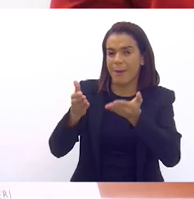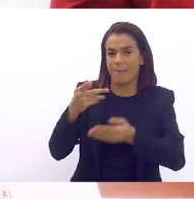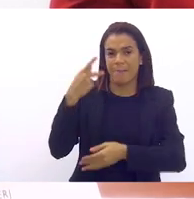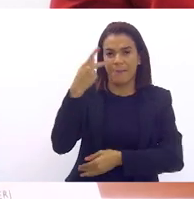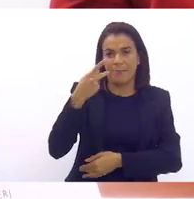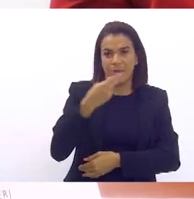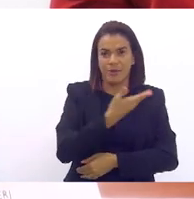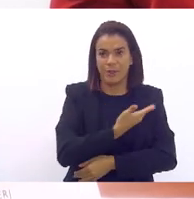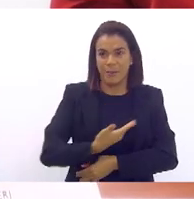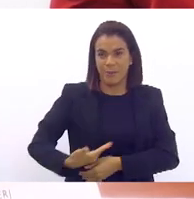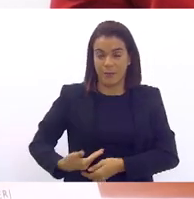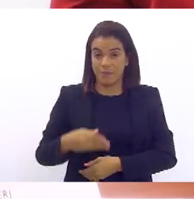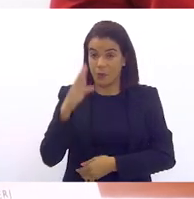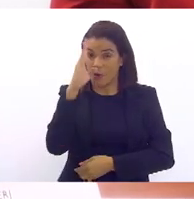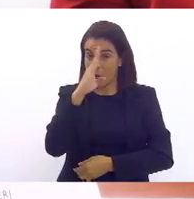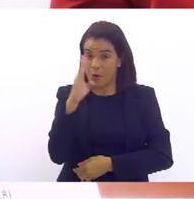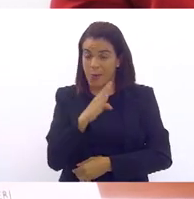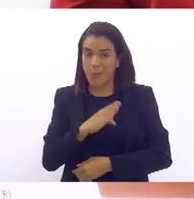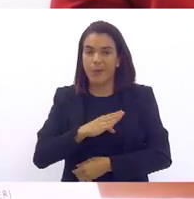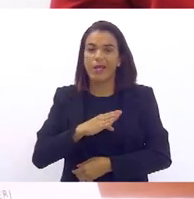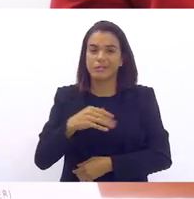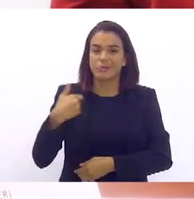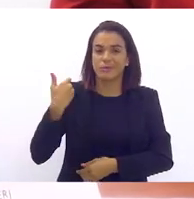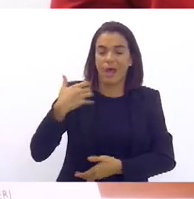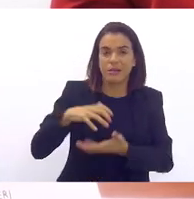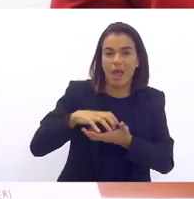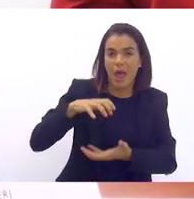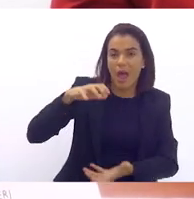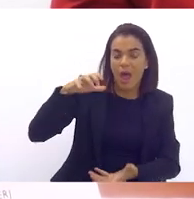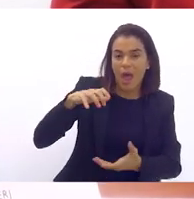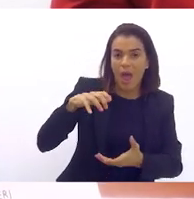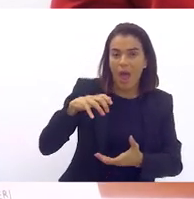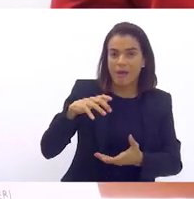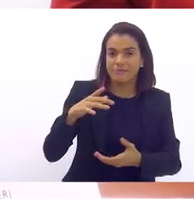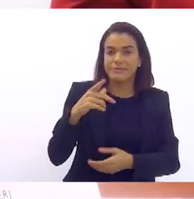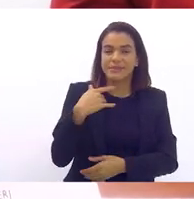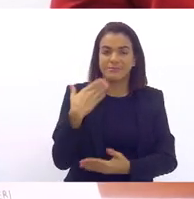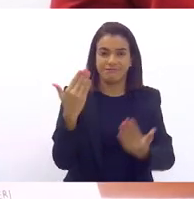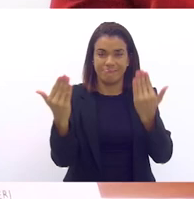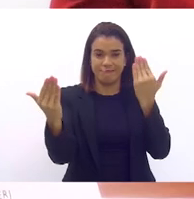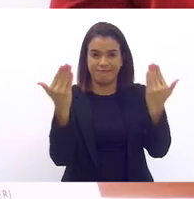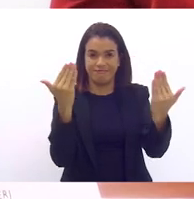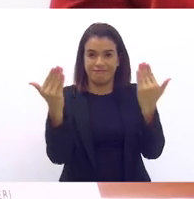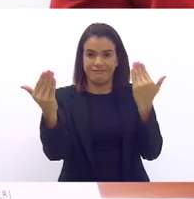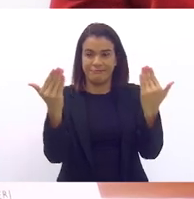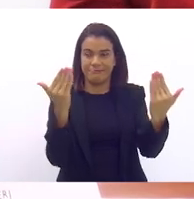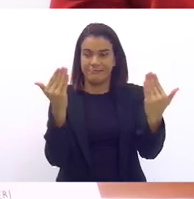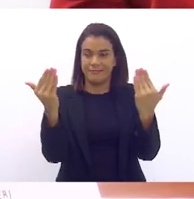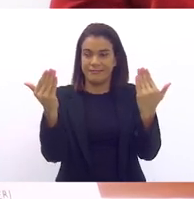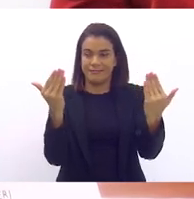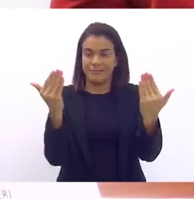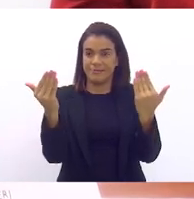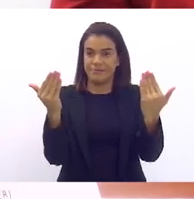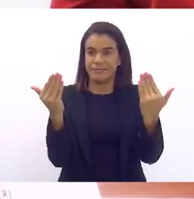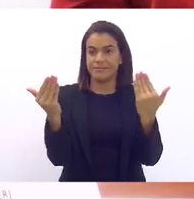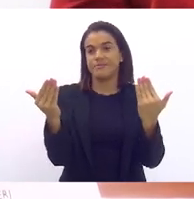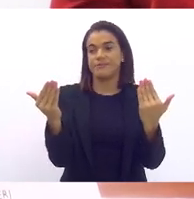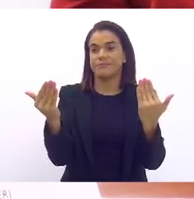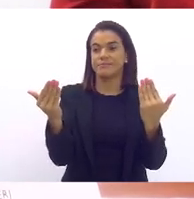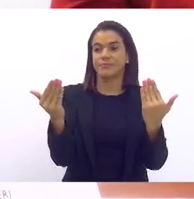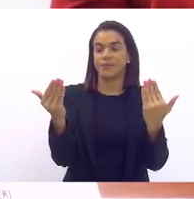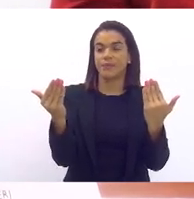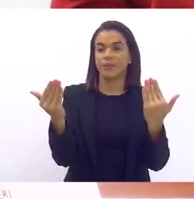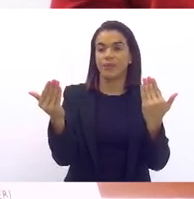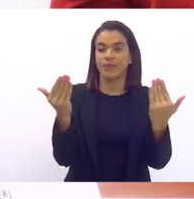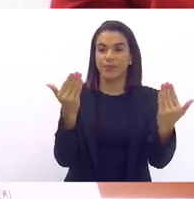pública o Brasil envelheceu muito né se a gente pegar eh a nossa eh eh a a